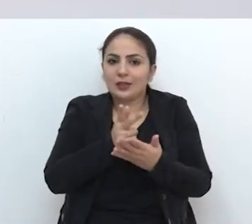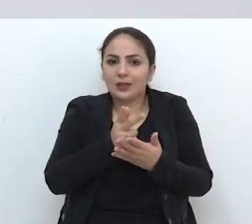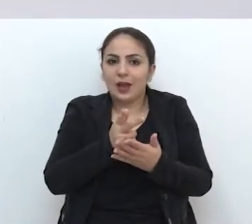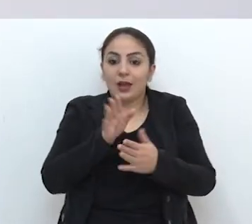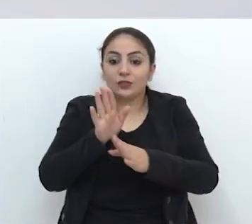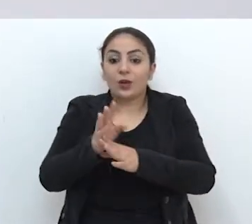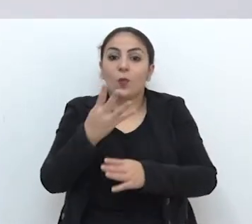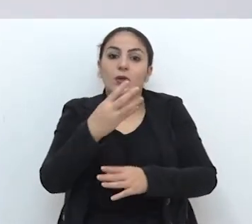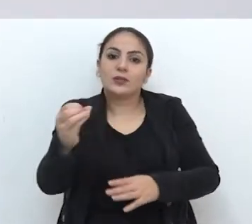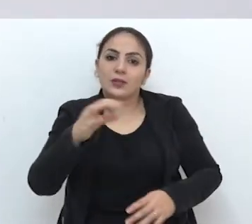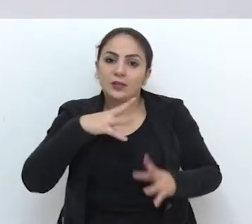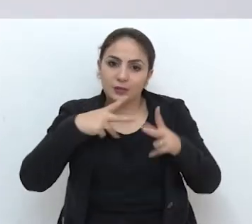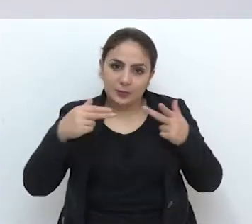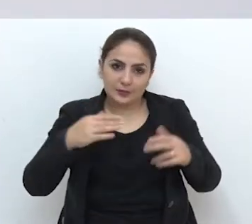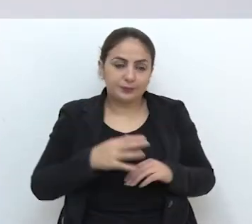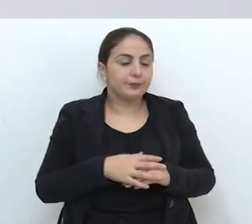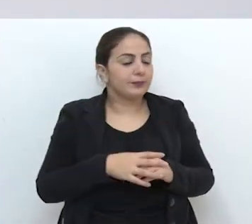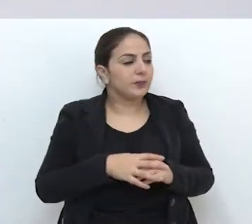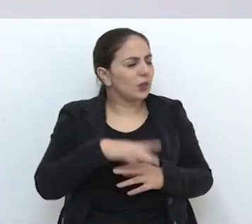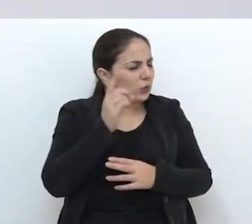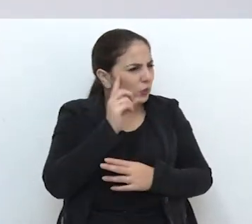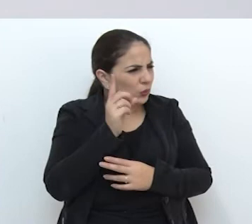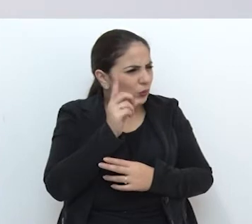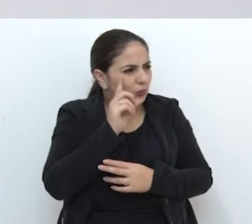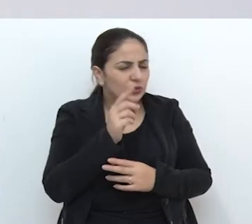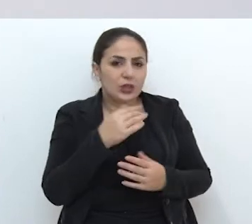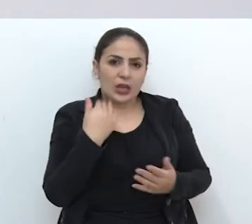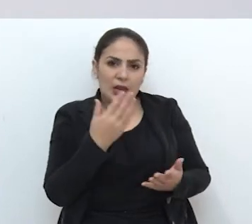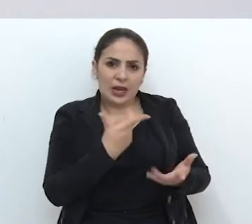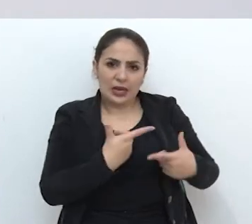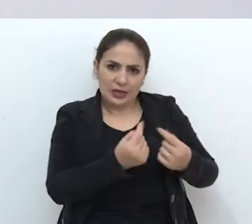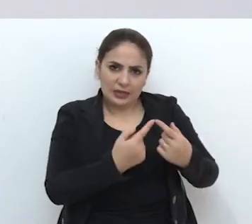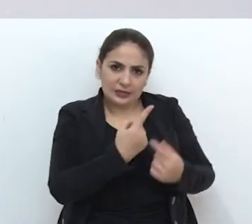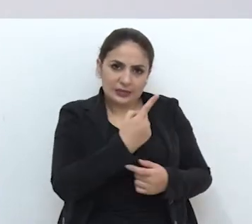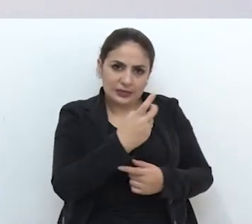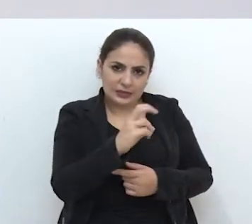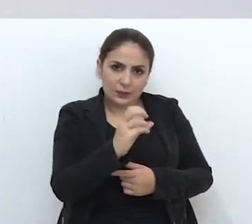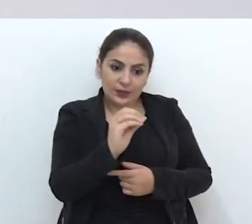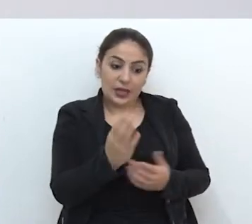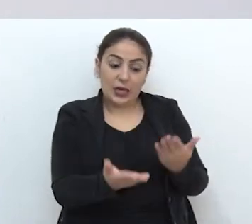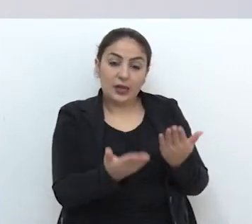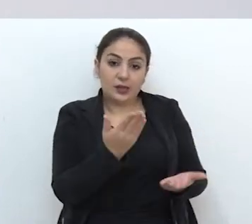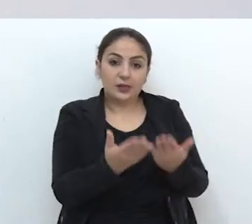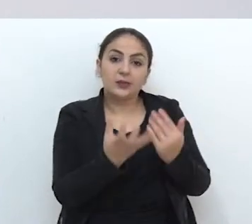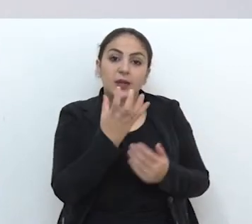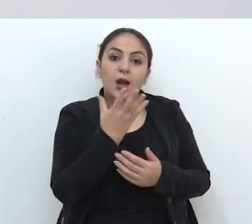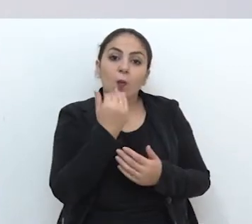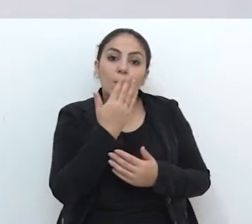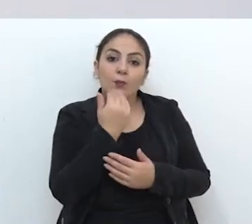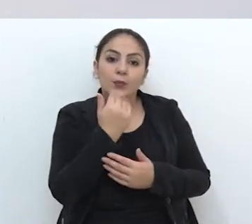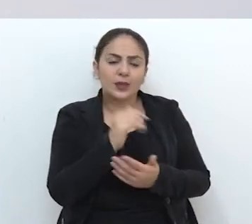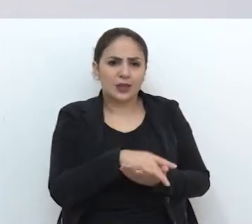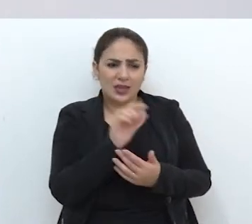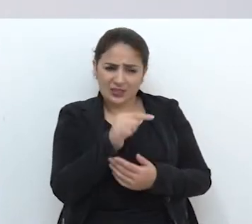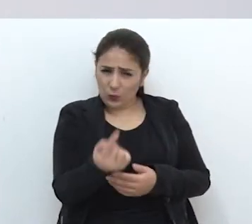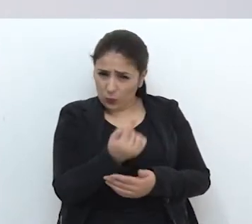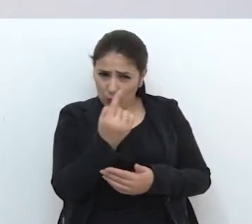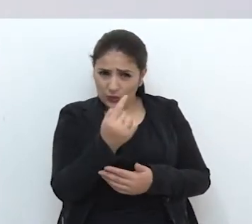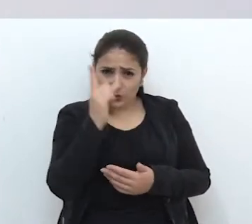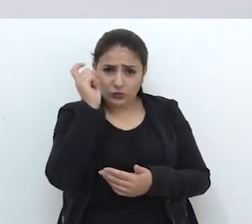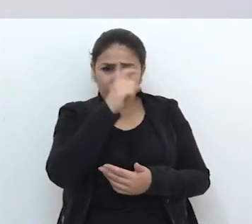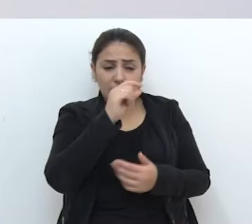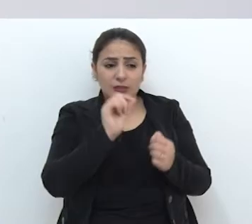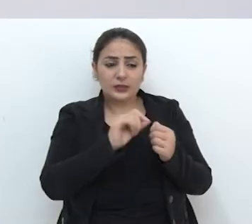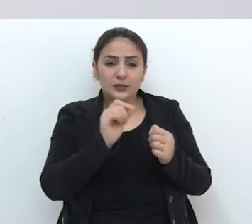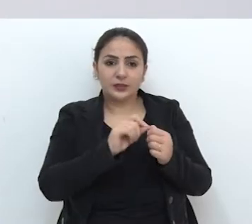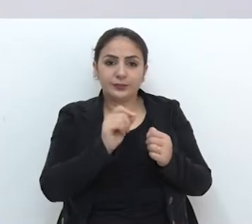animais. Kelly, por dia o CAPA gasta em torno de 150 quilos de ração. Mas esta não é a única dificuldade enfrentada